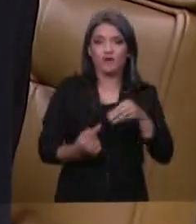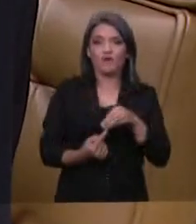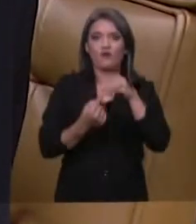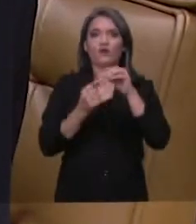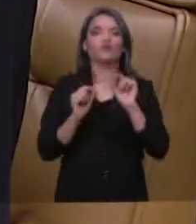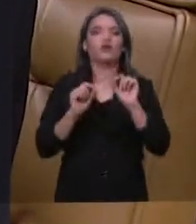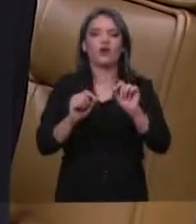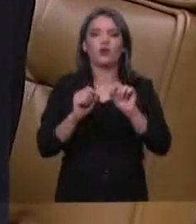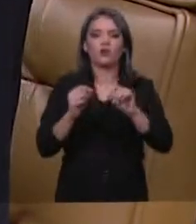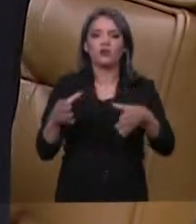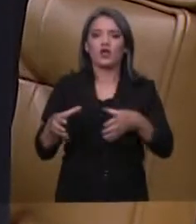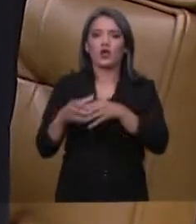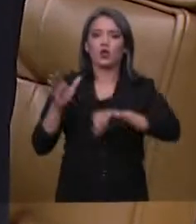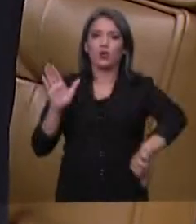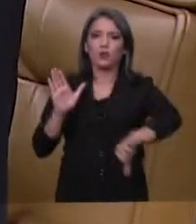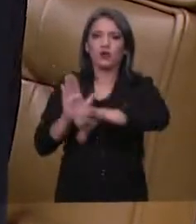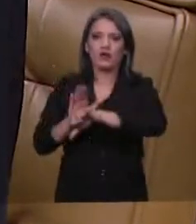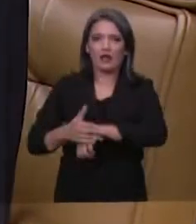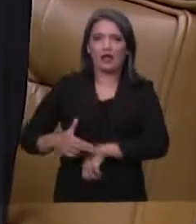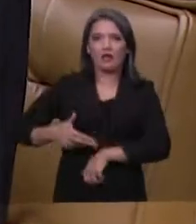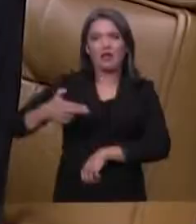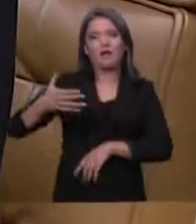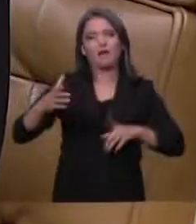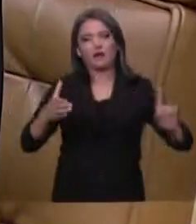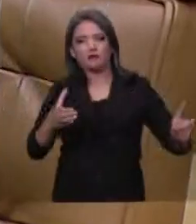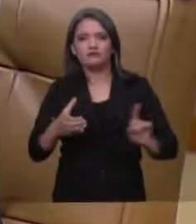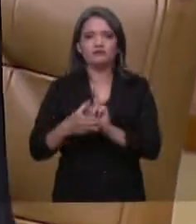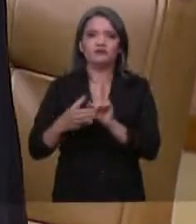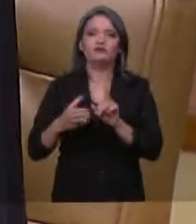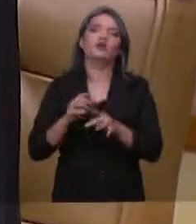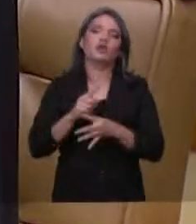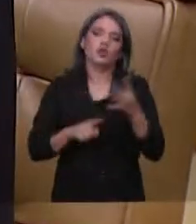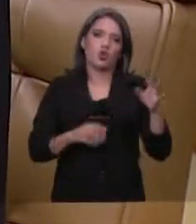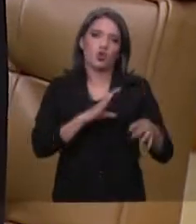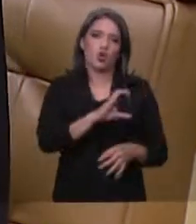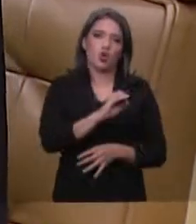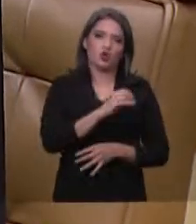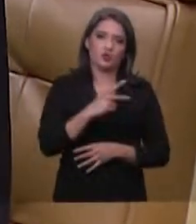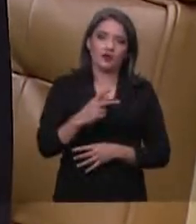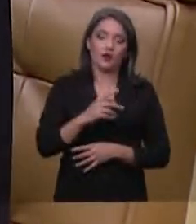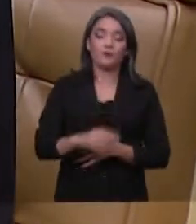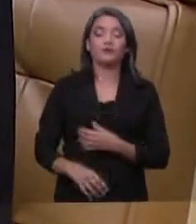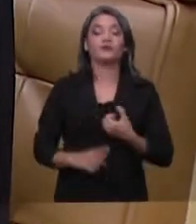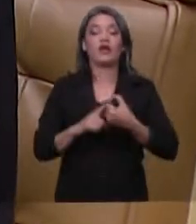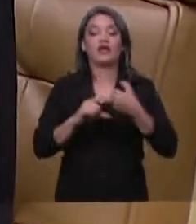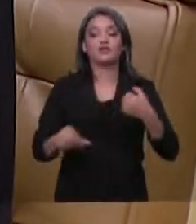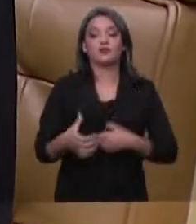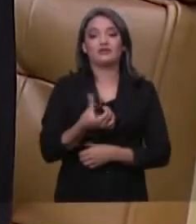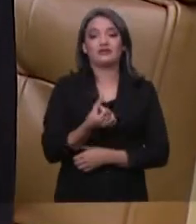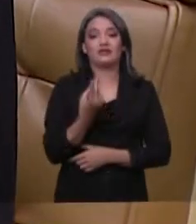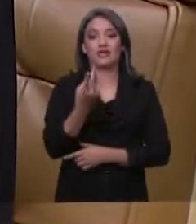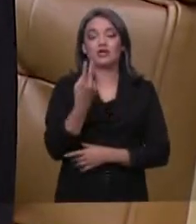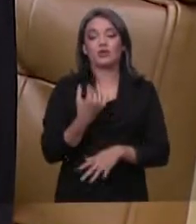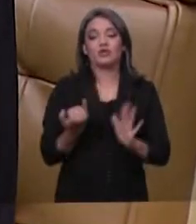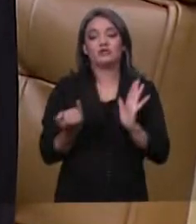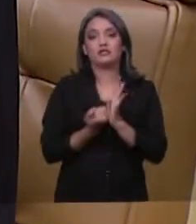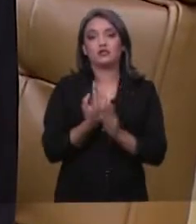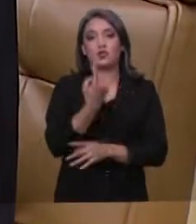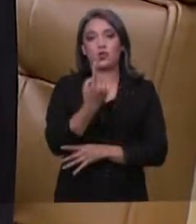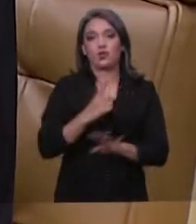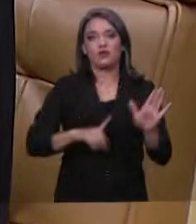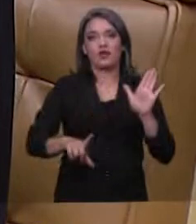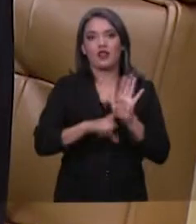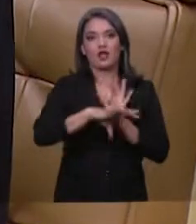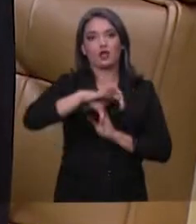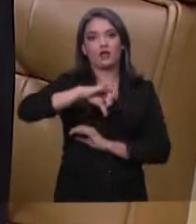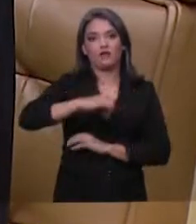associação criminosa armada, todos do Código Penal. E artigo 62, inciso 1, da Lei